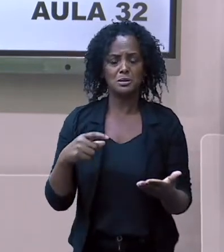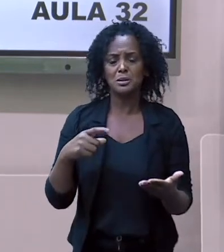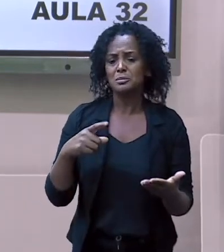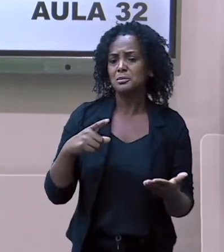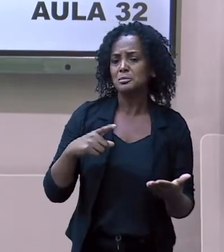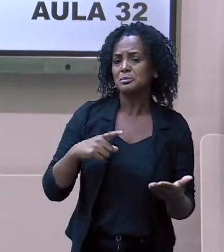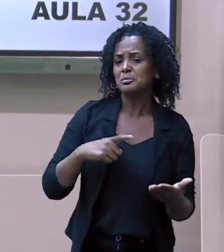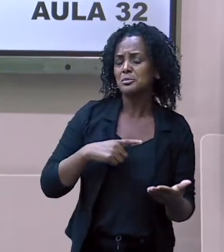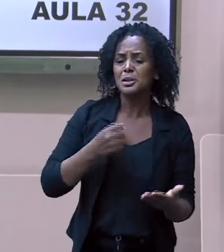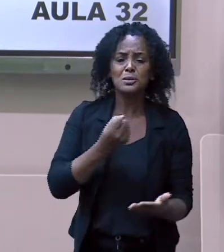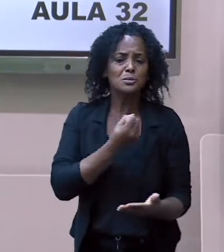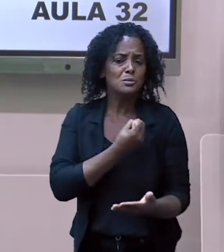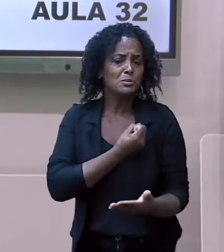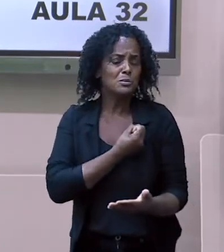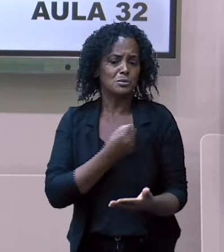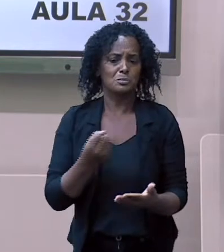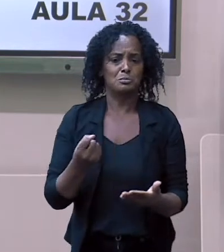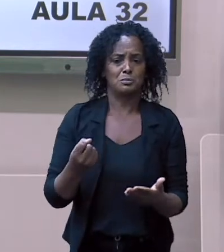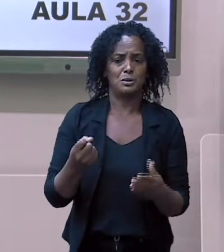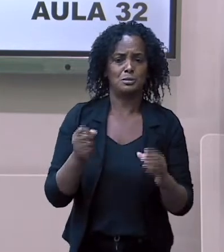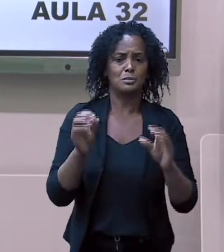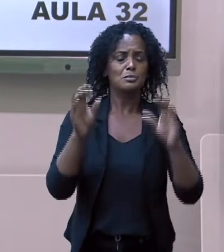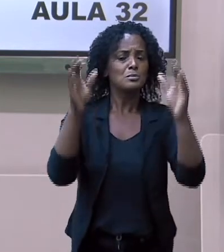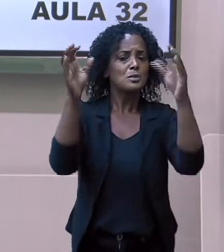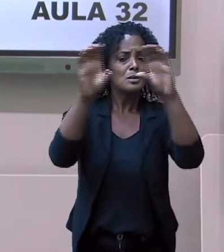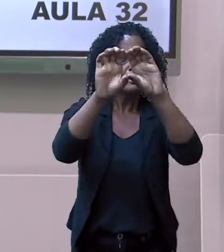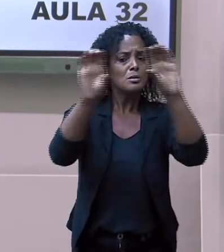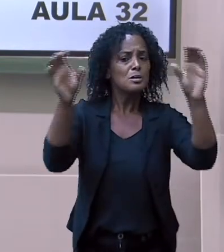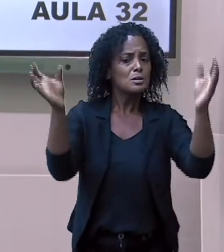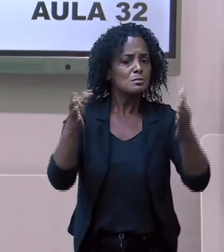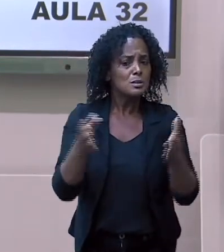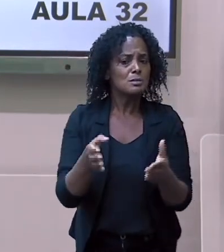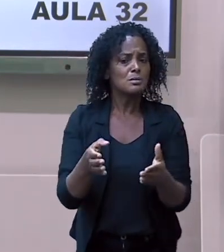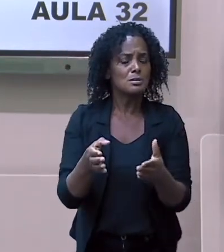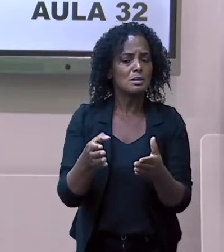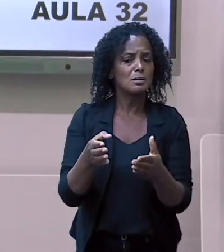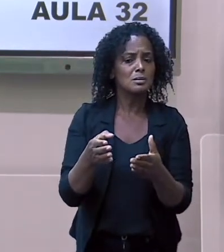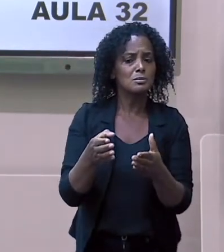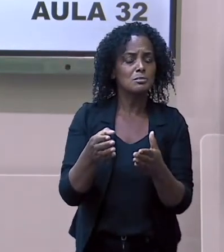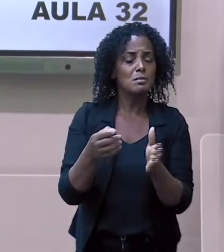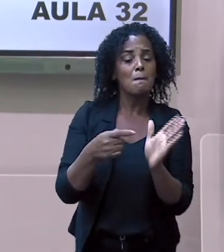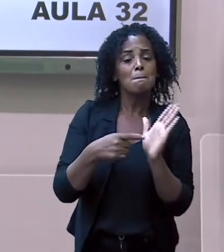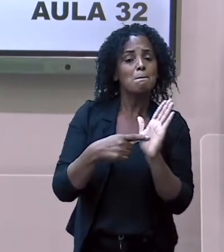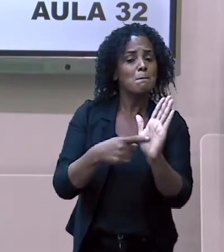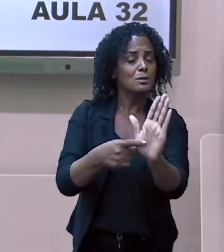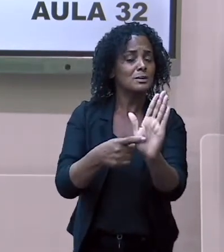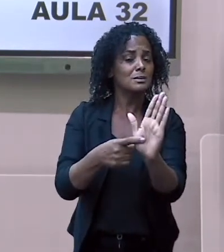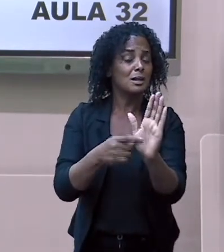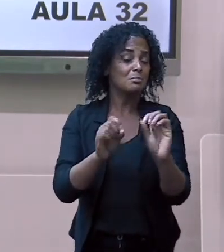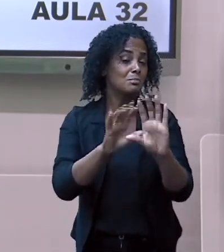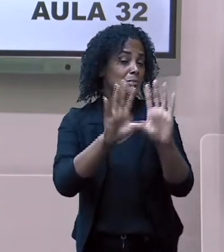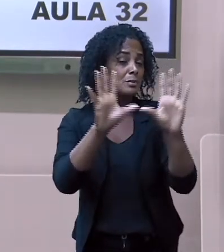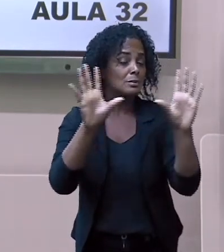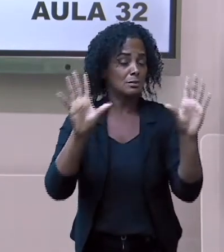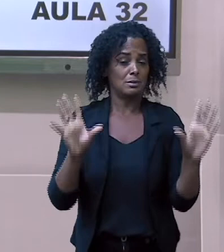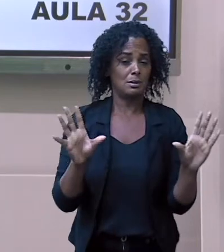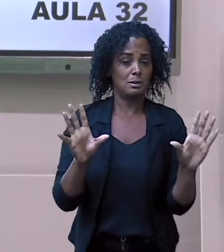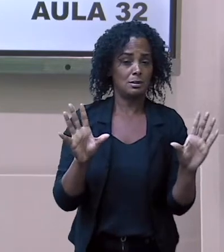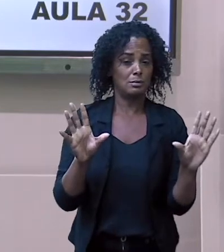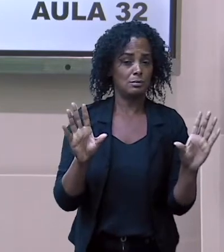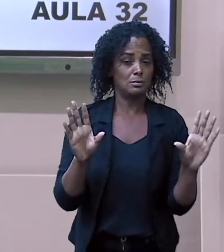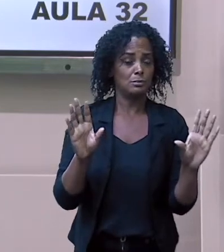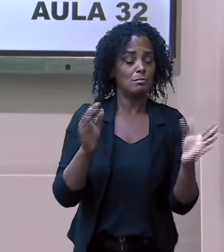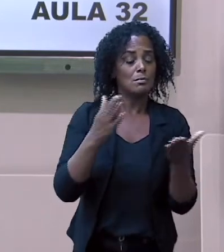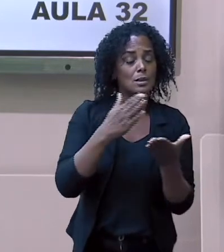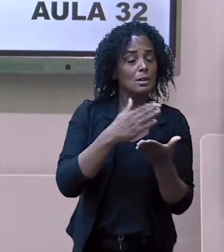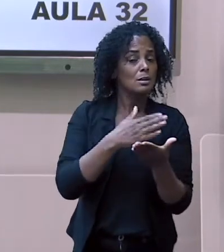expressão numérica. Então eu trouxe essa aula hoje com mais riquezas de detalhes, até porque é o início aqui desse conteúdo